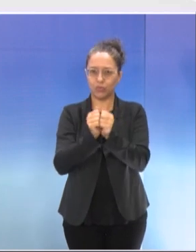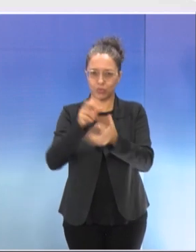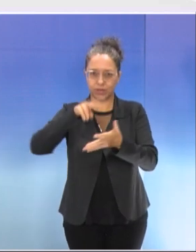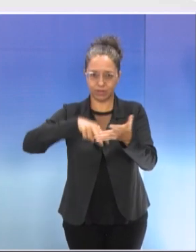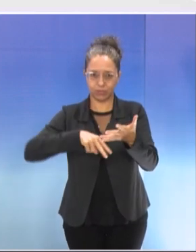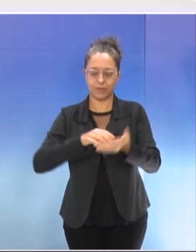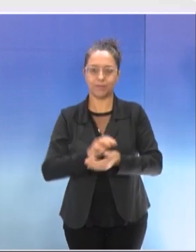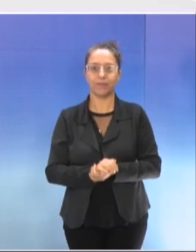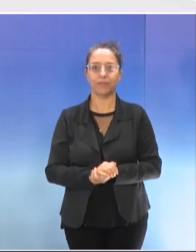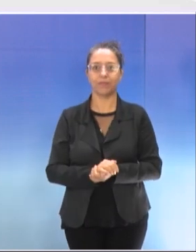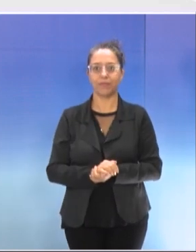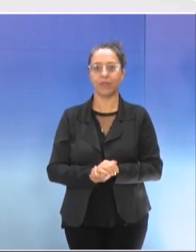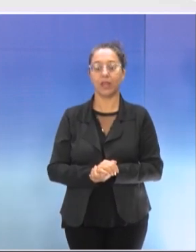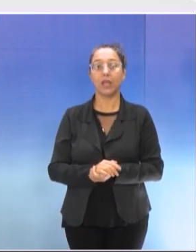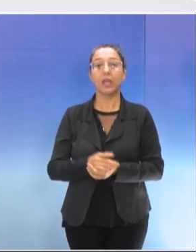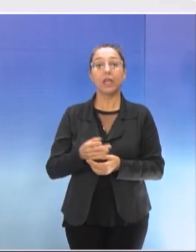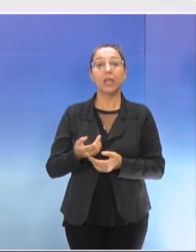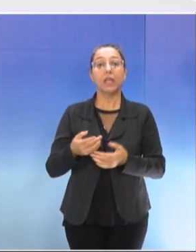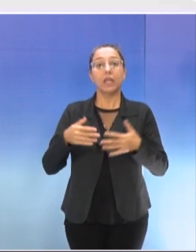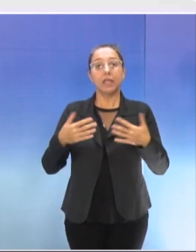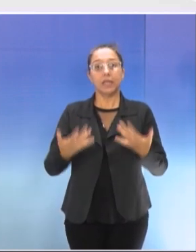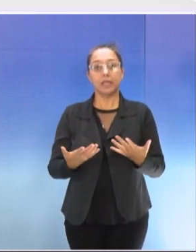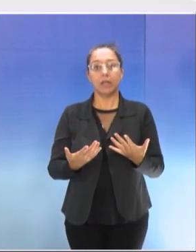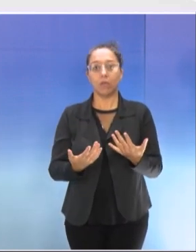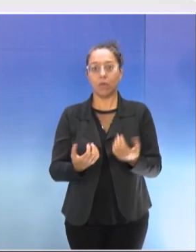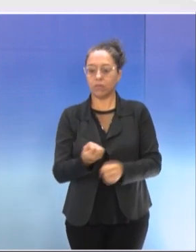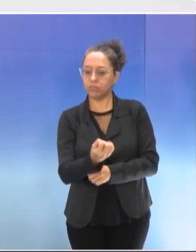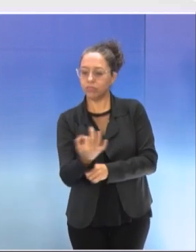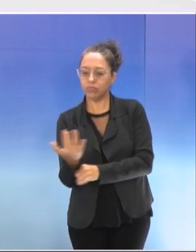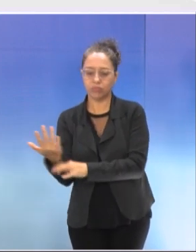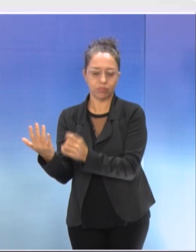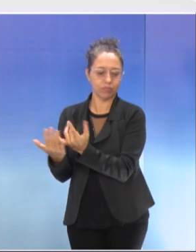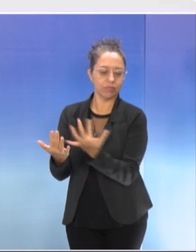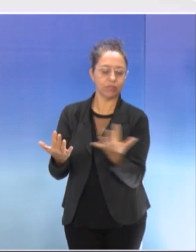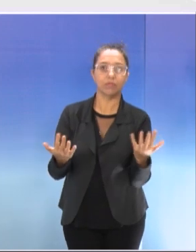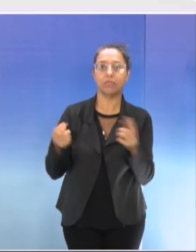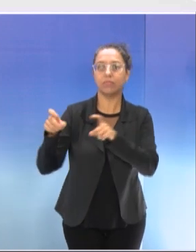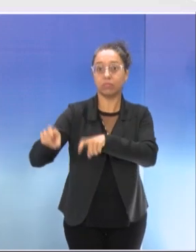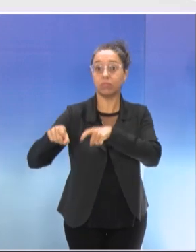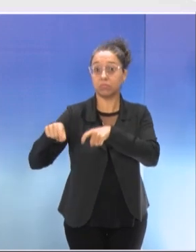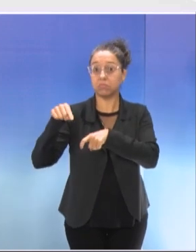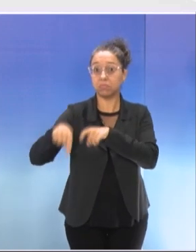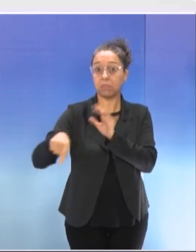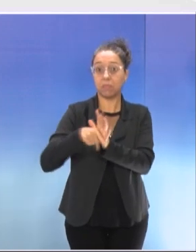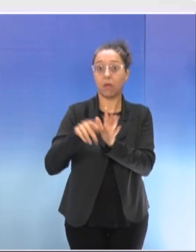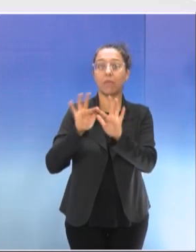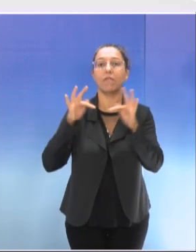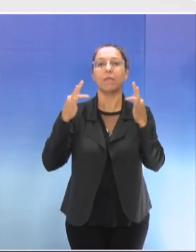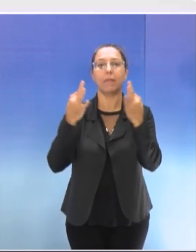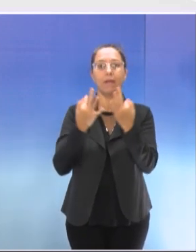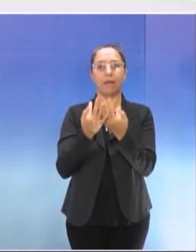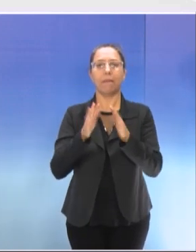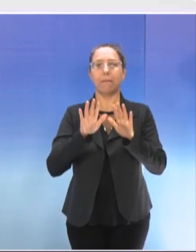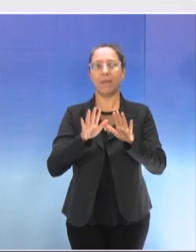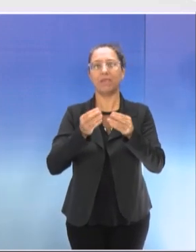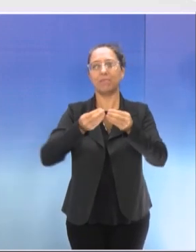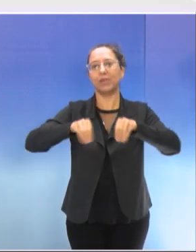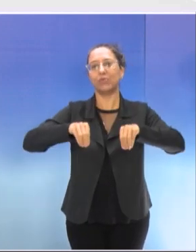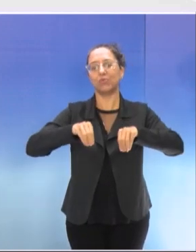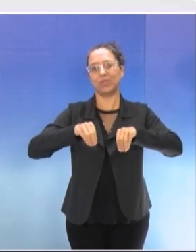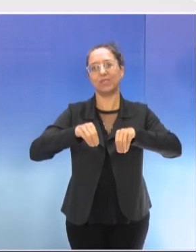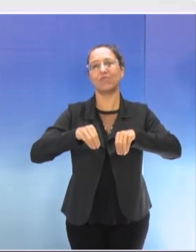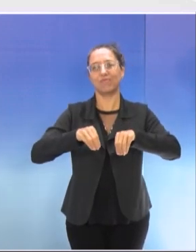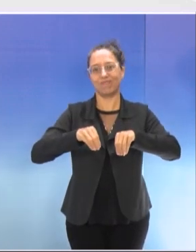a fazer a leitura comigo. A horticultura tem sido recomendada para a agricultura familiar, porém